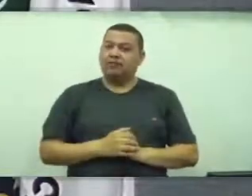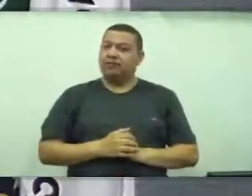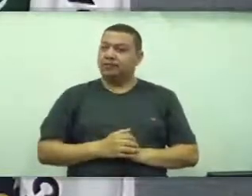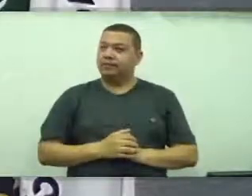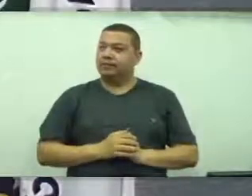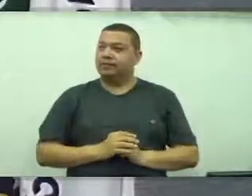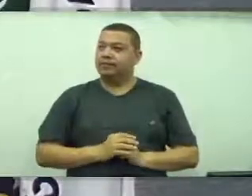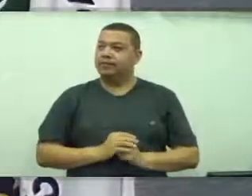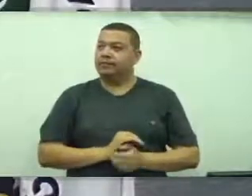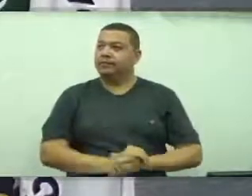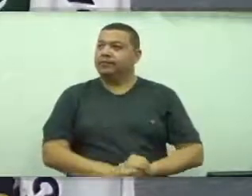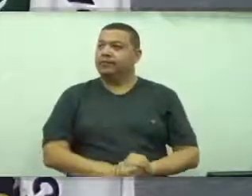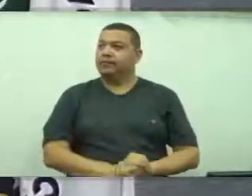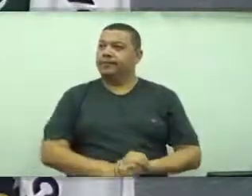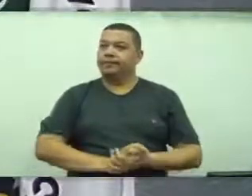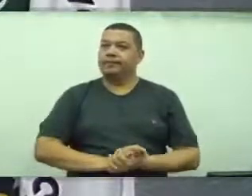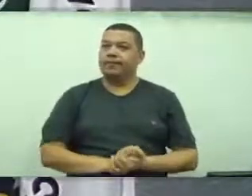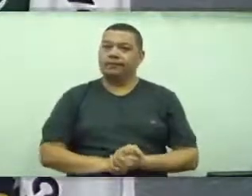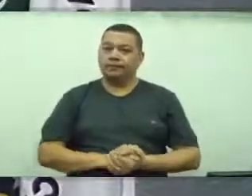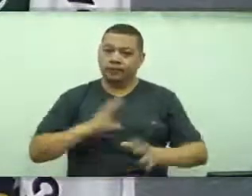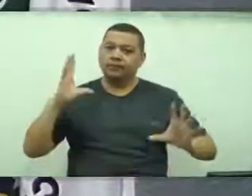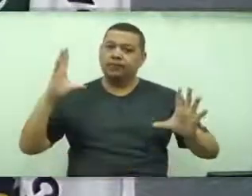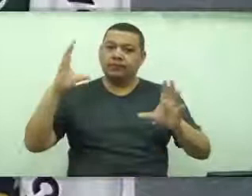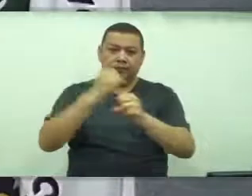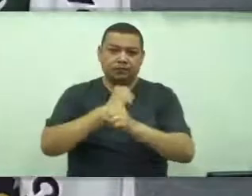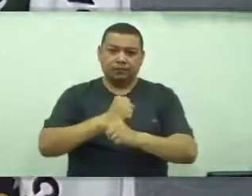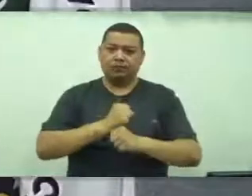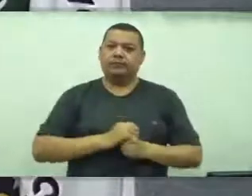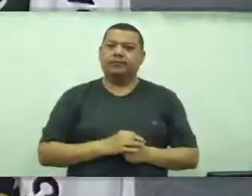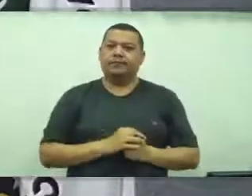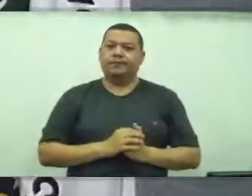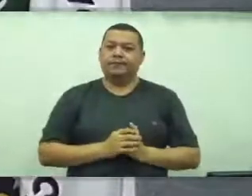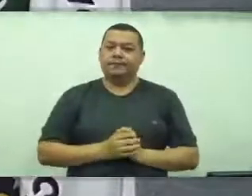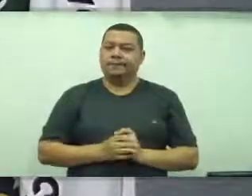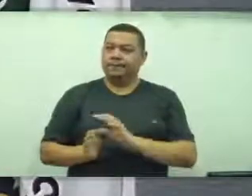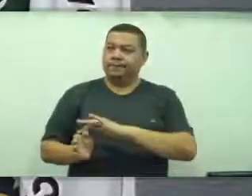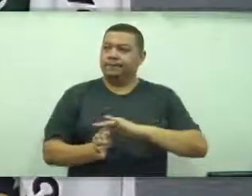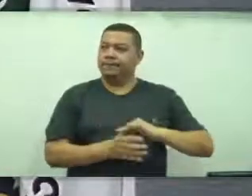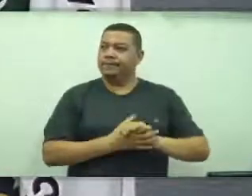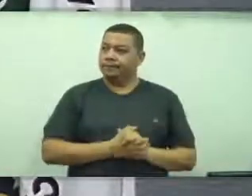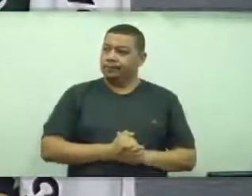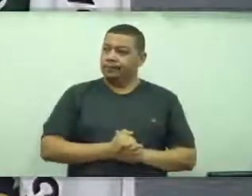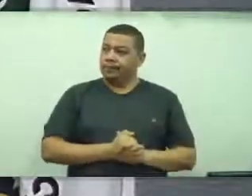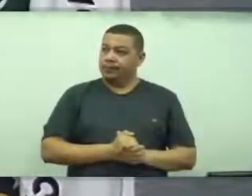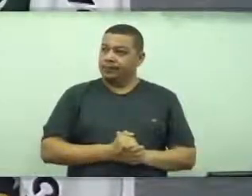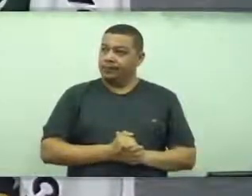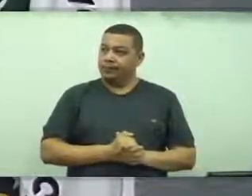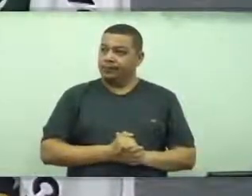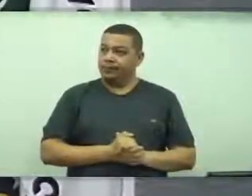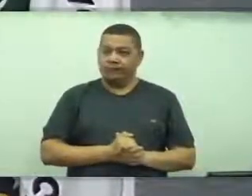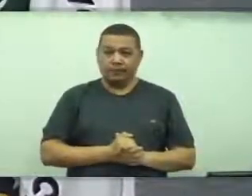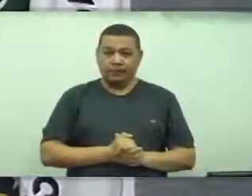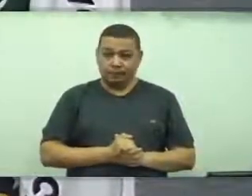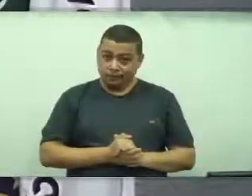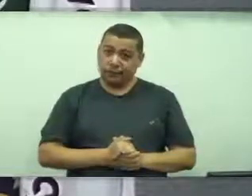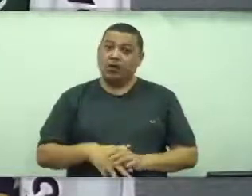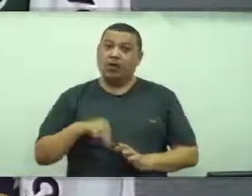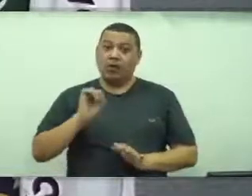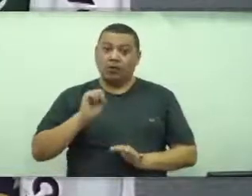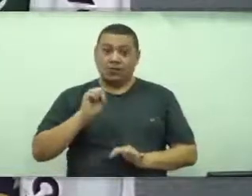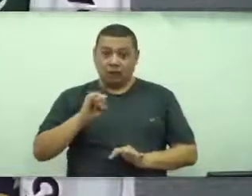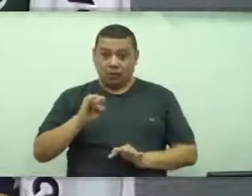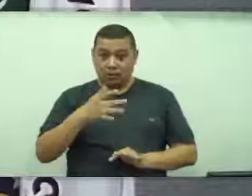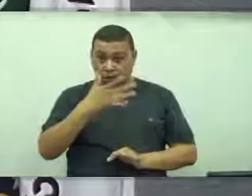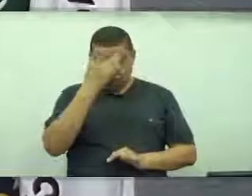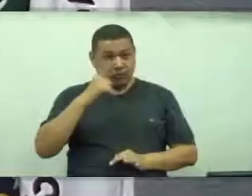sistema total de vacinação, quem foi vacinado. Isso se faz realmente com competência, com